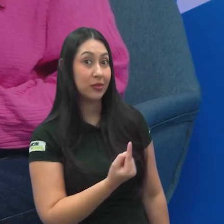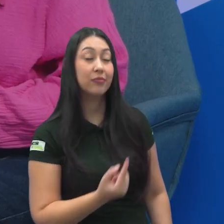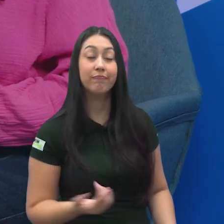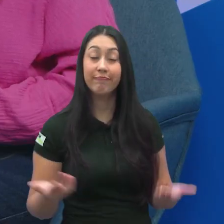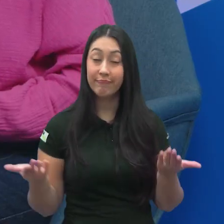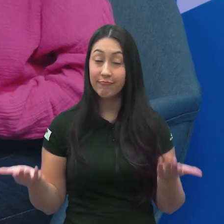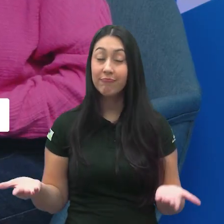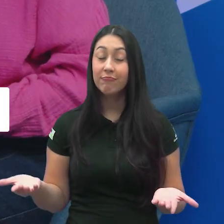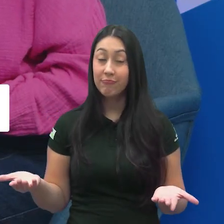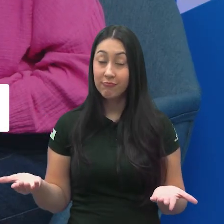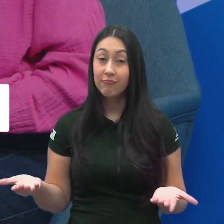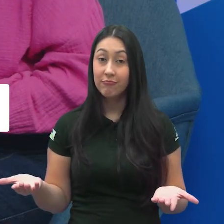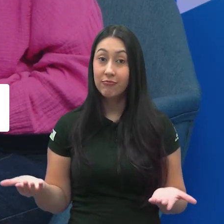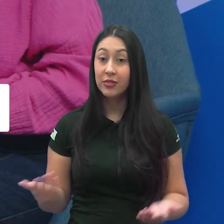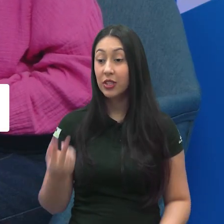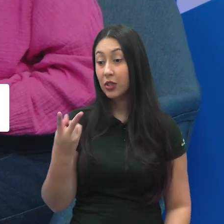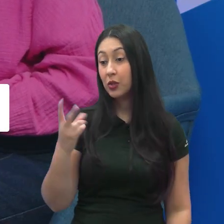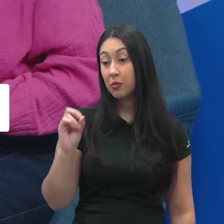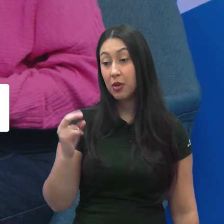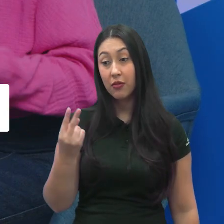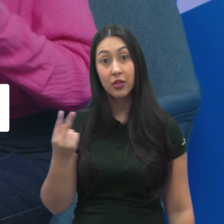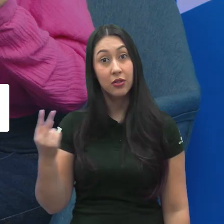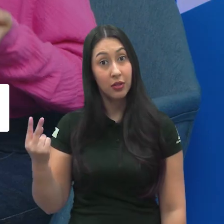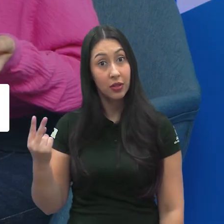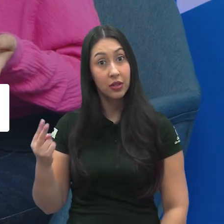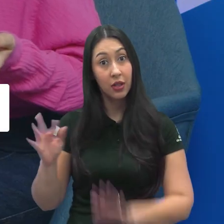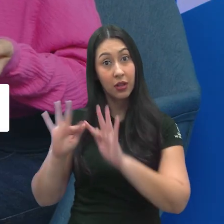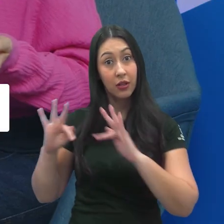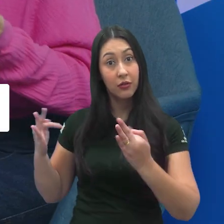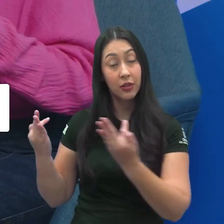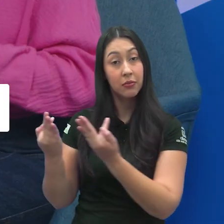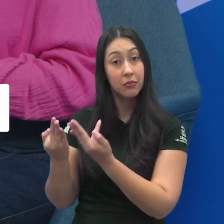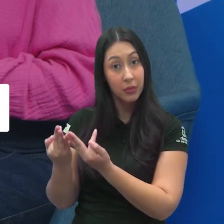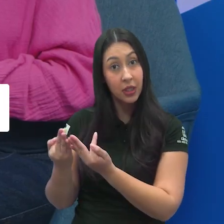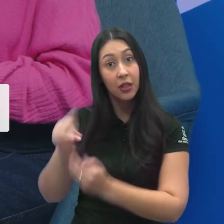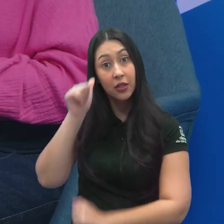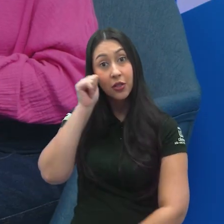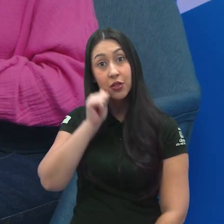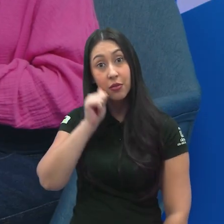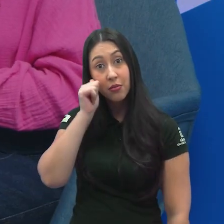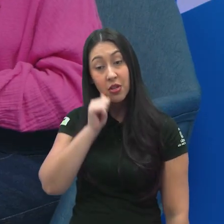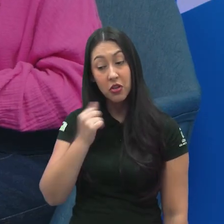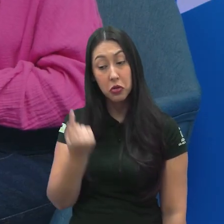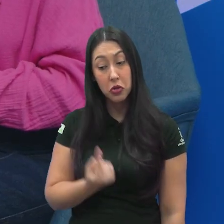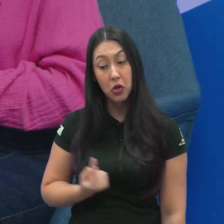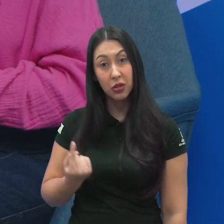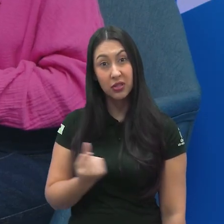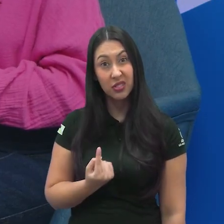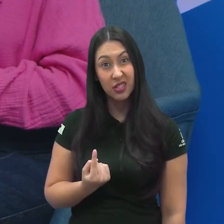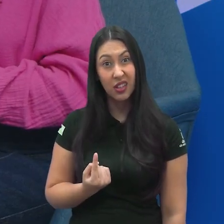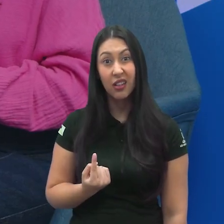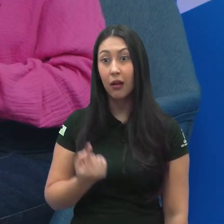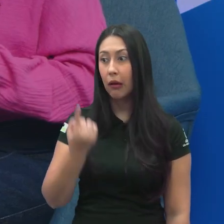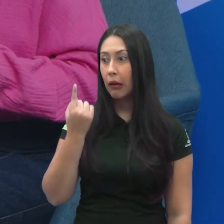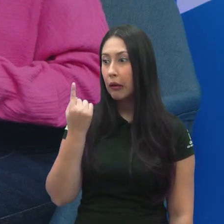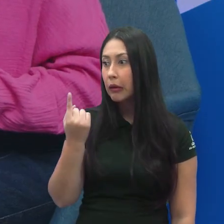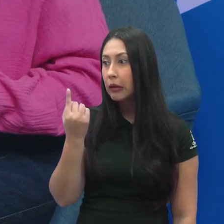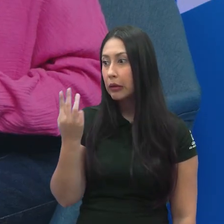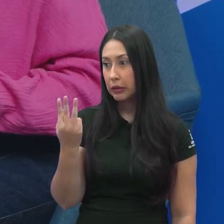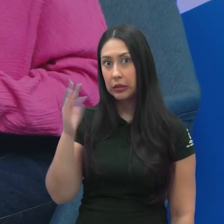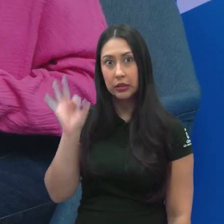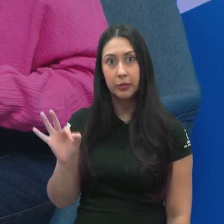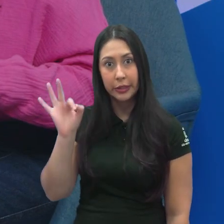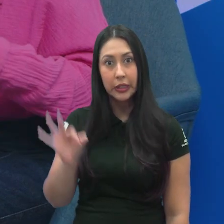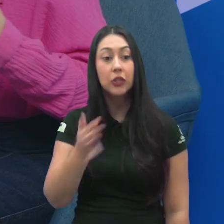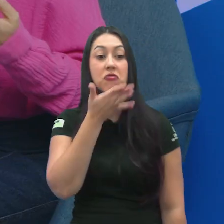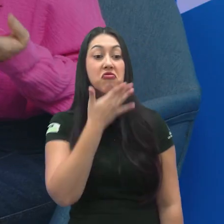Érica. Pois é, Marvin, em 2022, as famílias de mãe solo eram